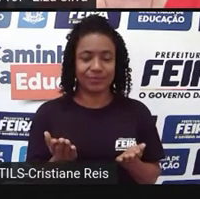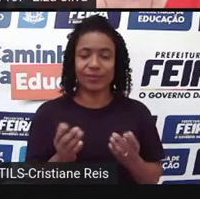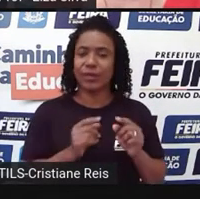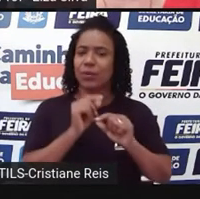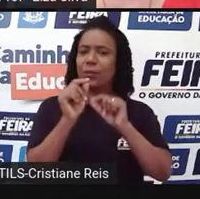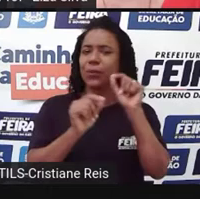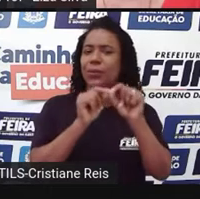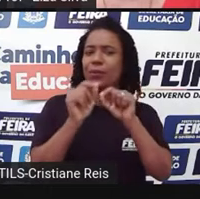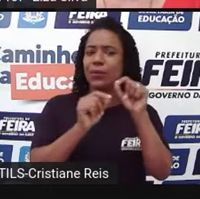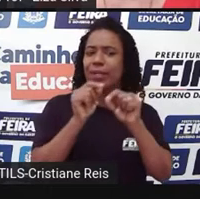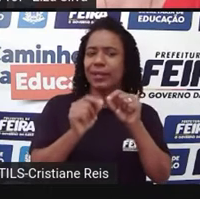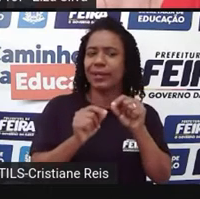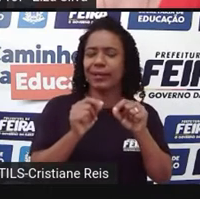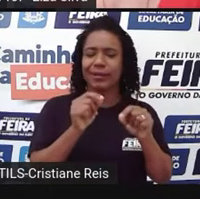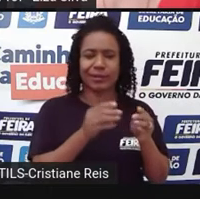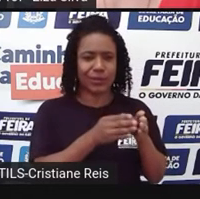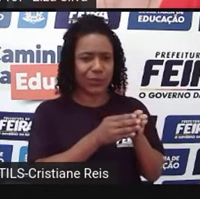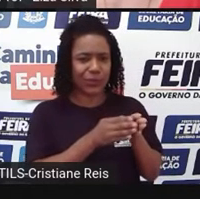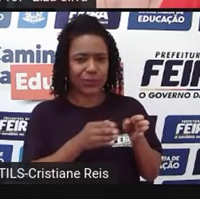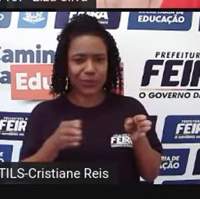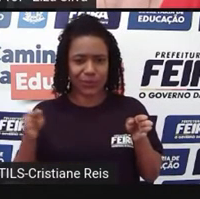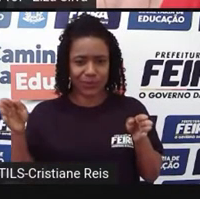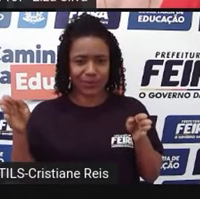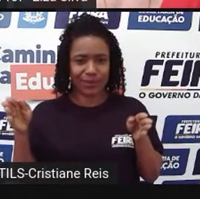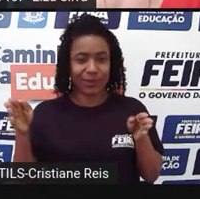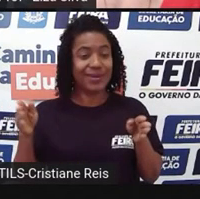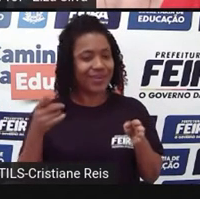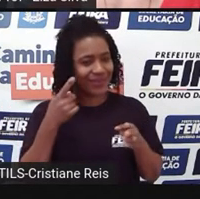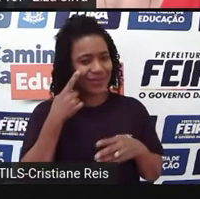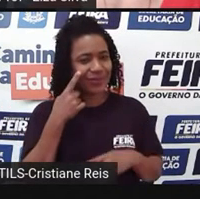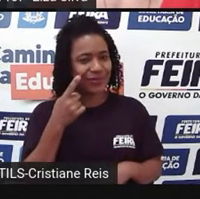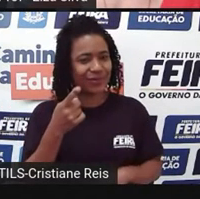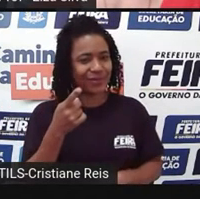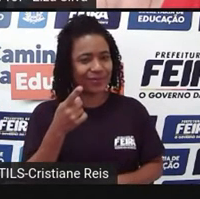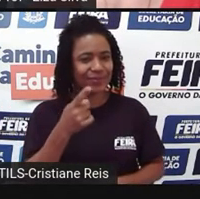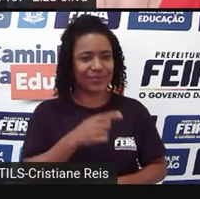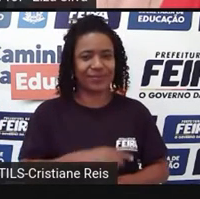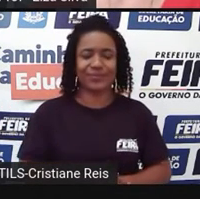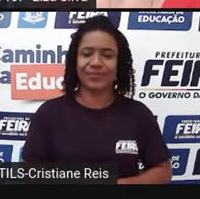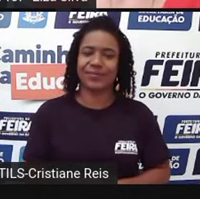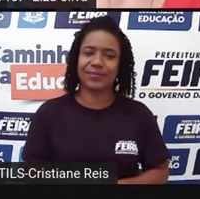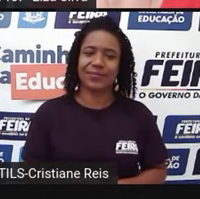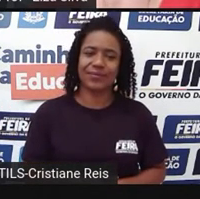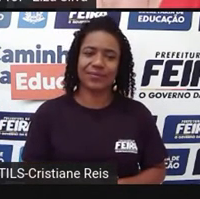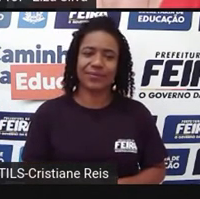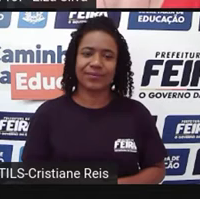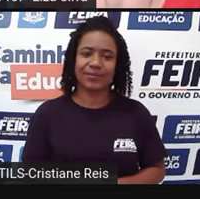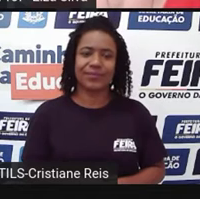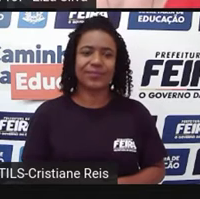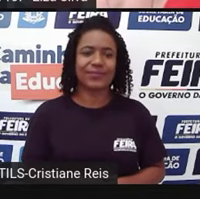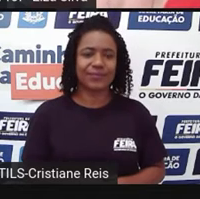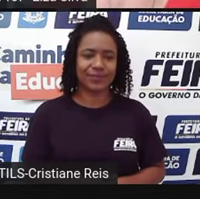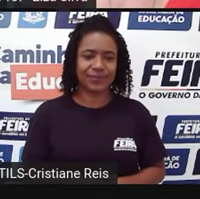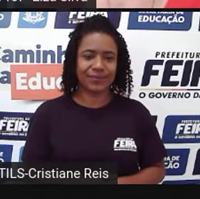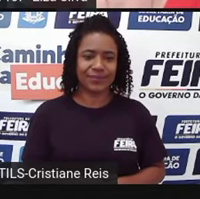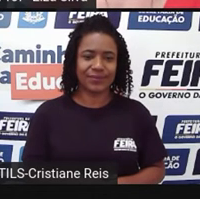time-life a linha do tempo Let's Go On eu sou Epic